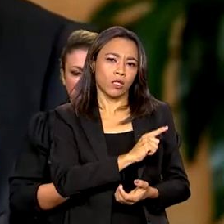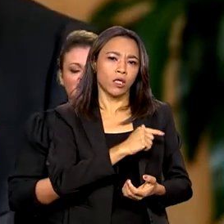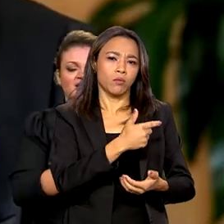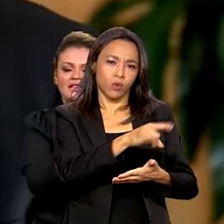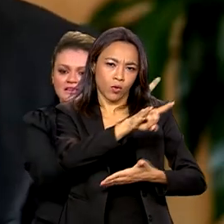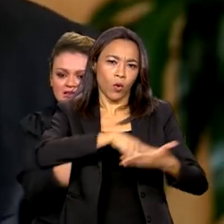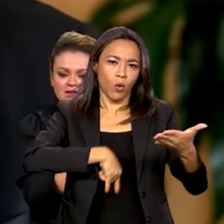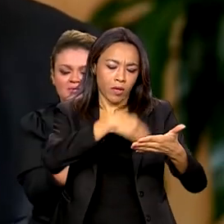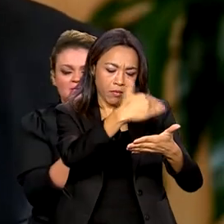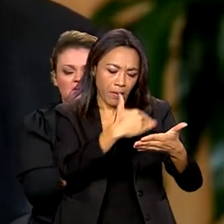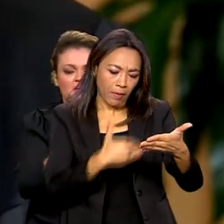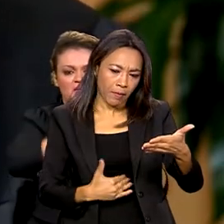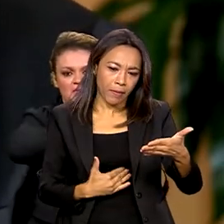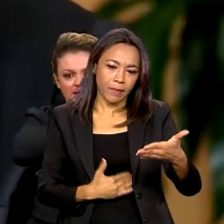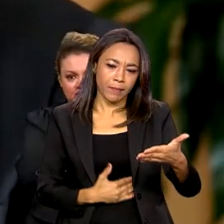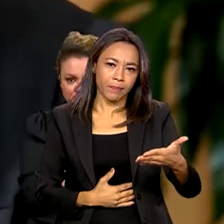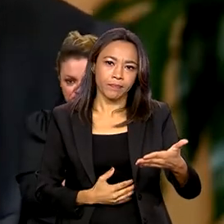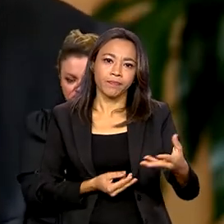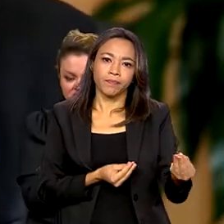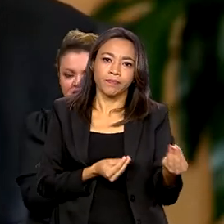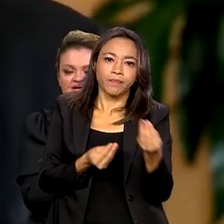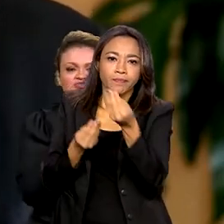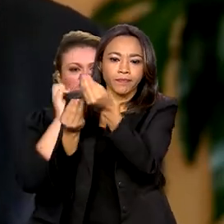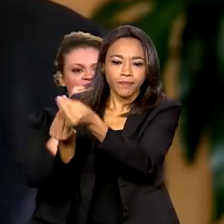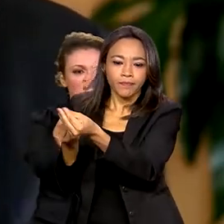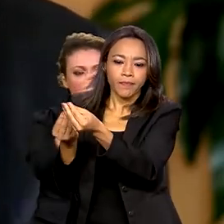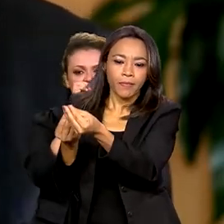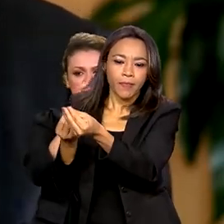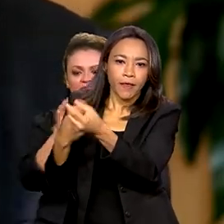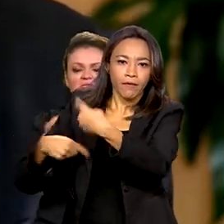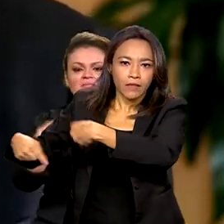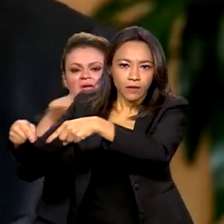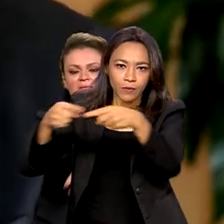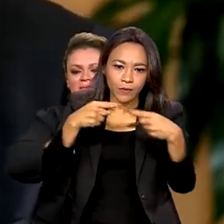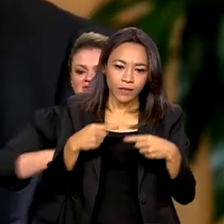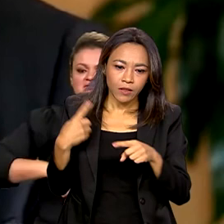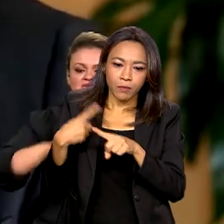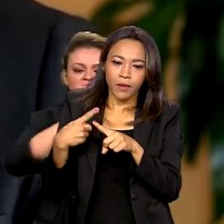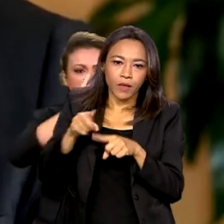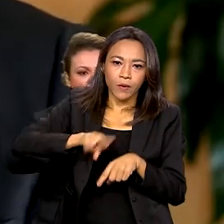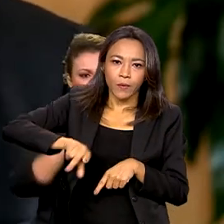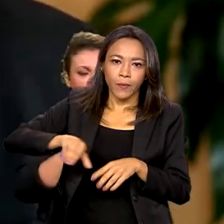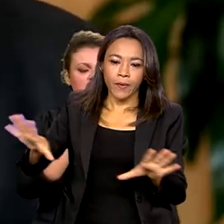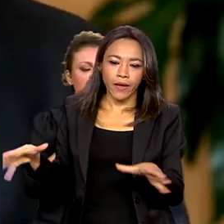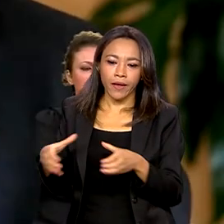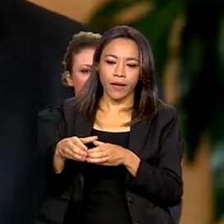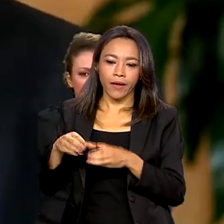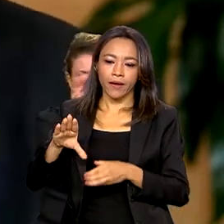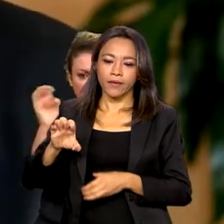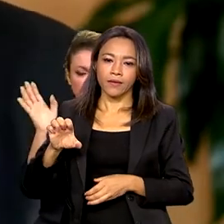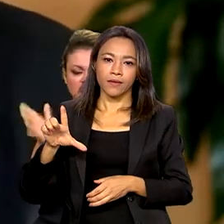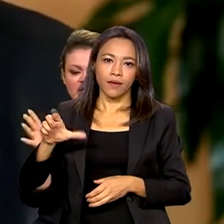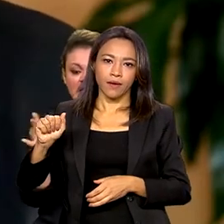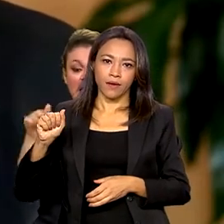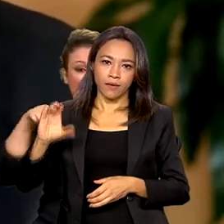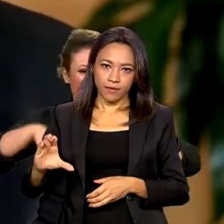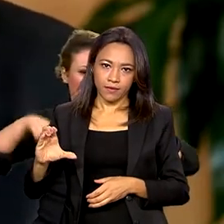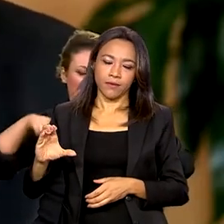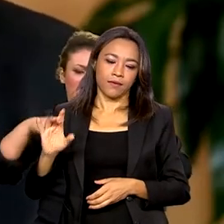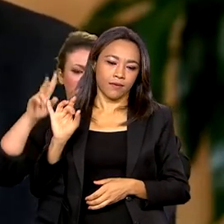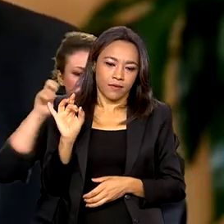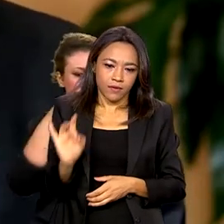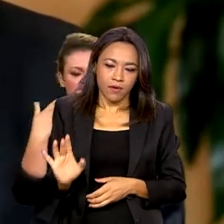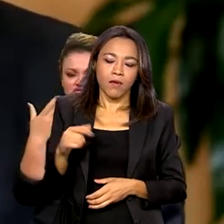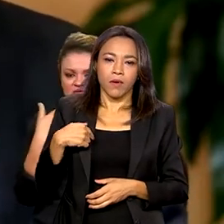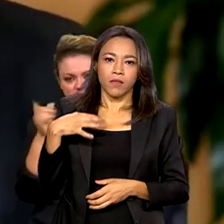enviamos para os presidentes do Mercosul, ela não vai ser discutida aqui porque não é a CELAC que tem que fazer o acordo, é só o Mercosul. Mas